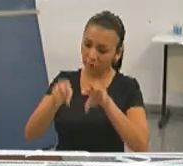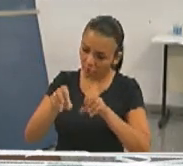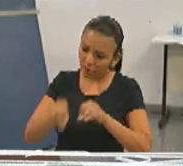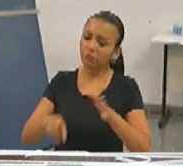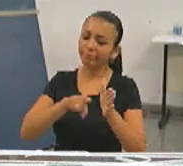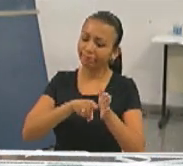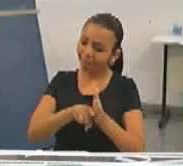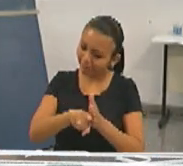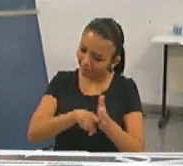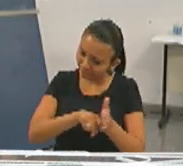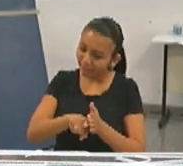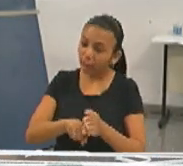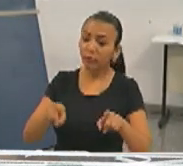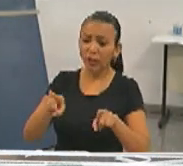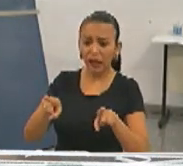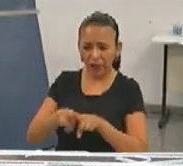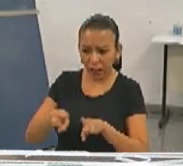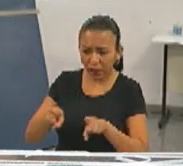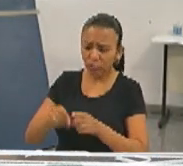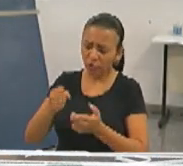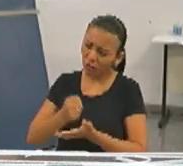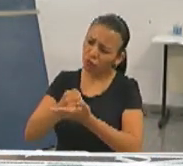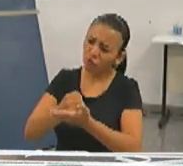e assistência de modo indissociável.